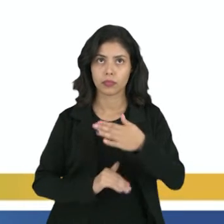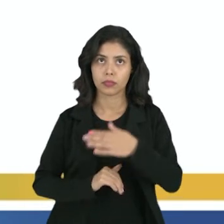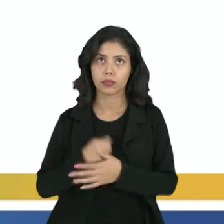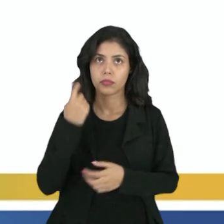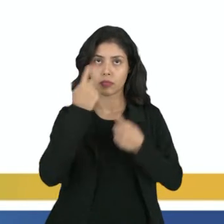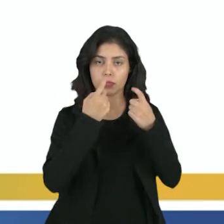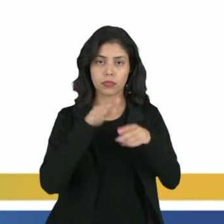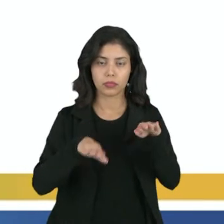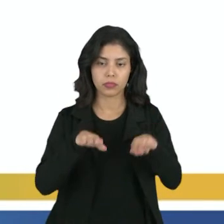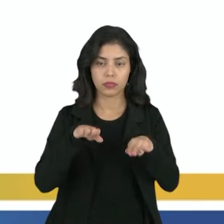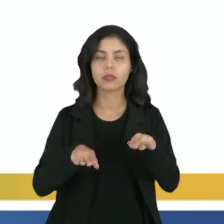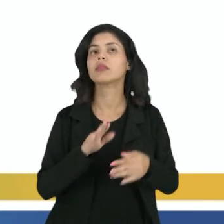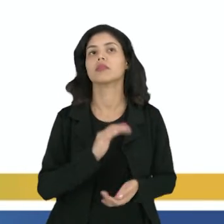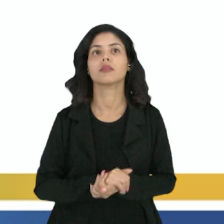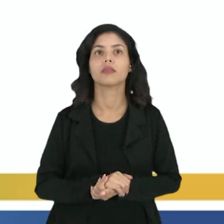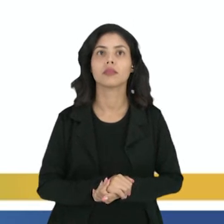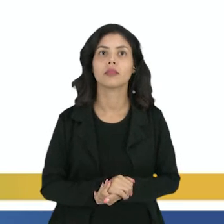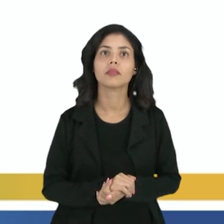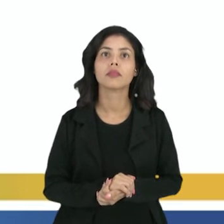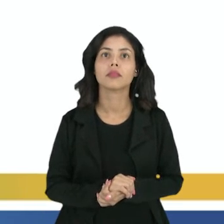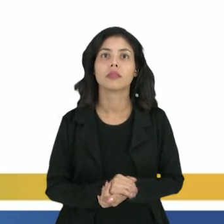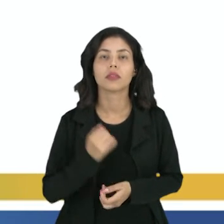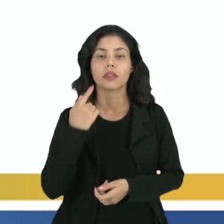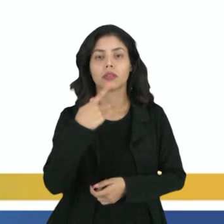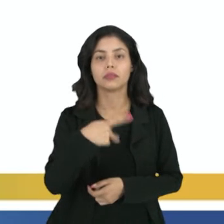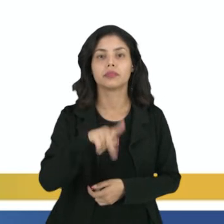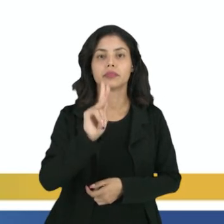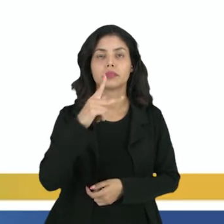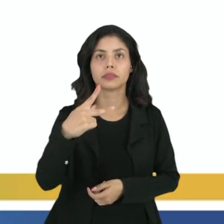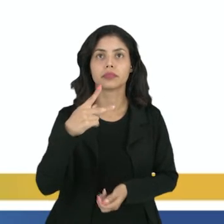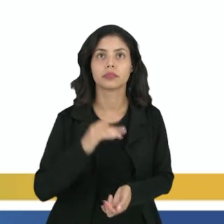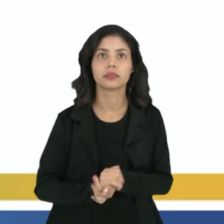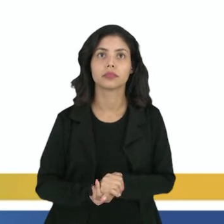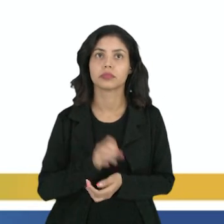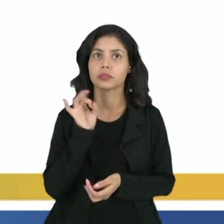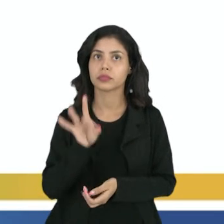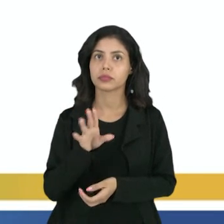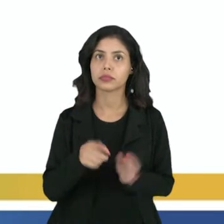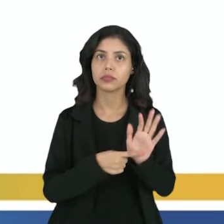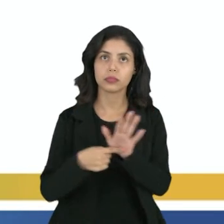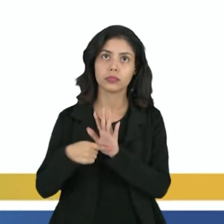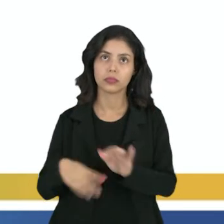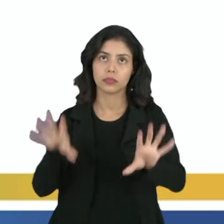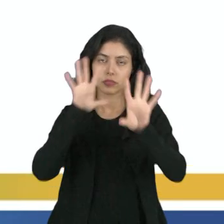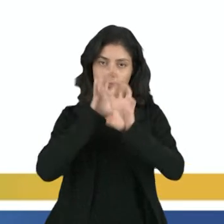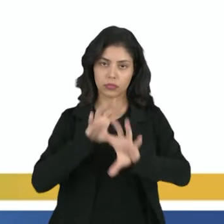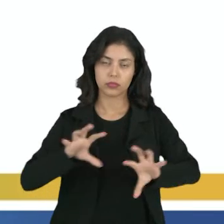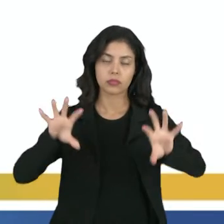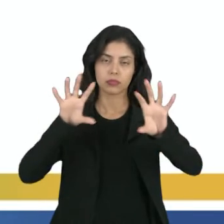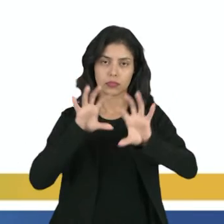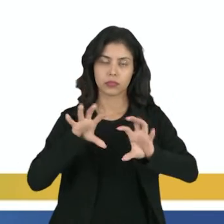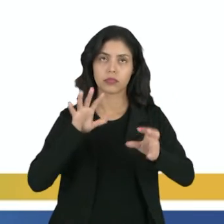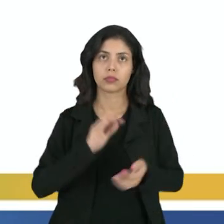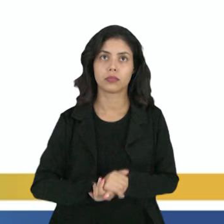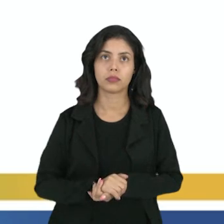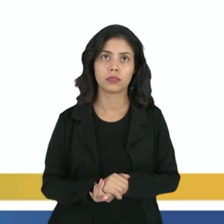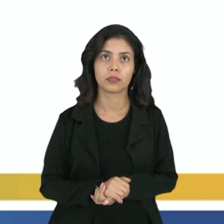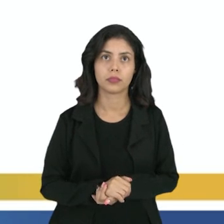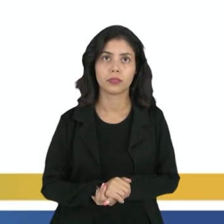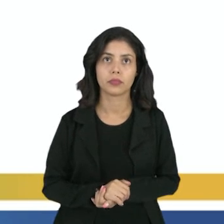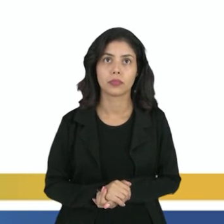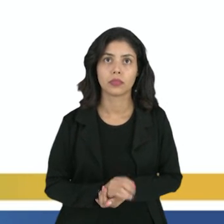apresentam expressões de equilíbrio. Na expressão de Kp, só se devem ser representados componentes